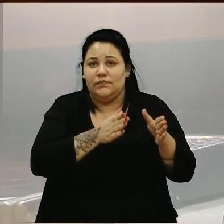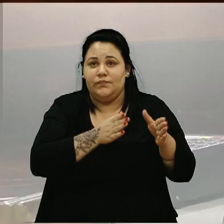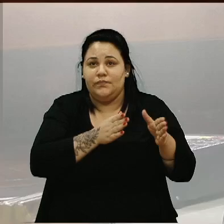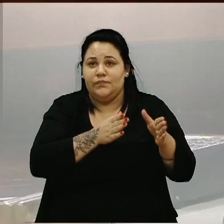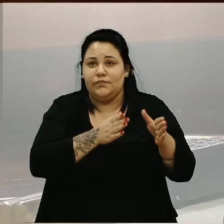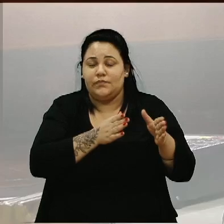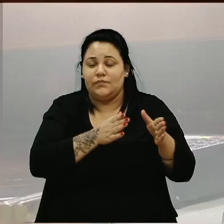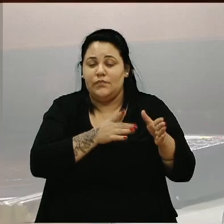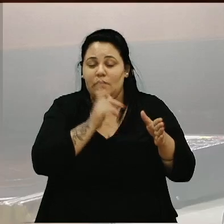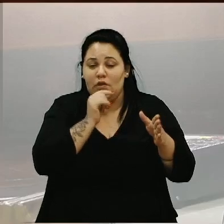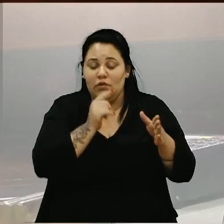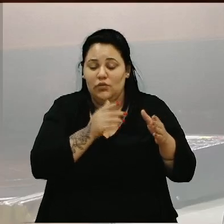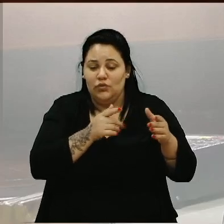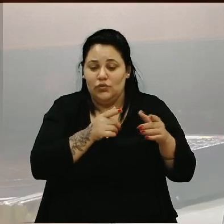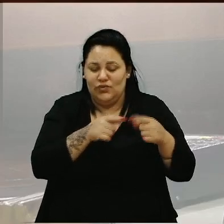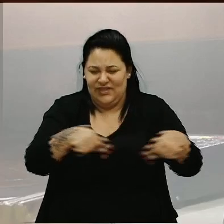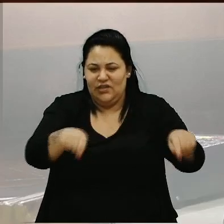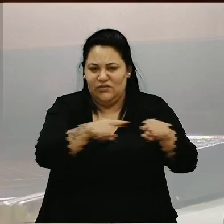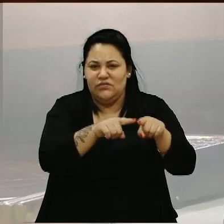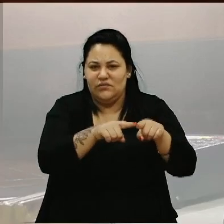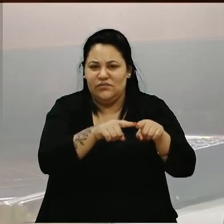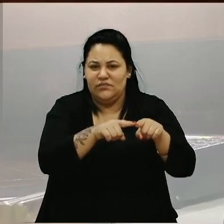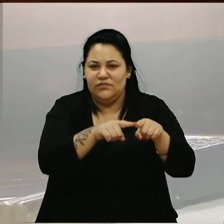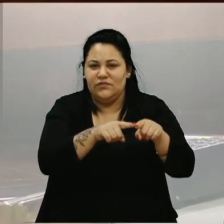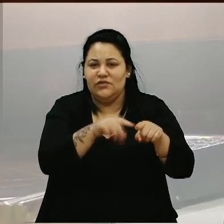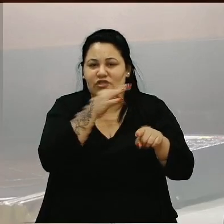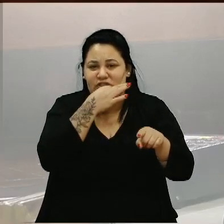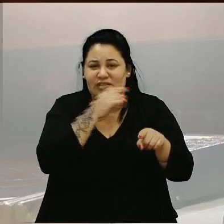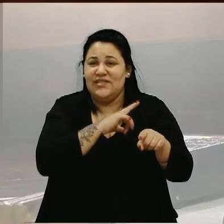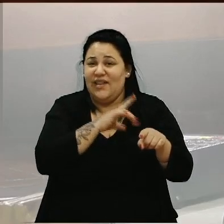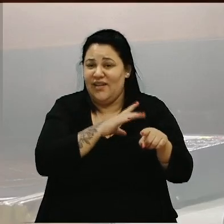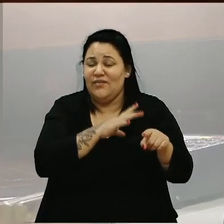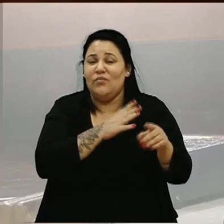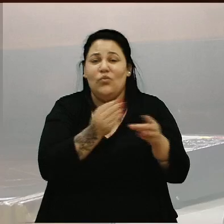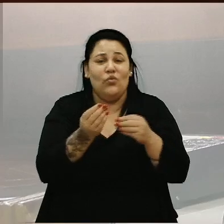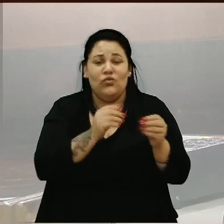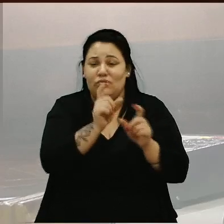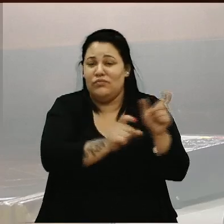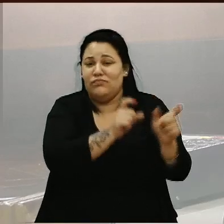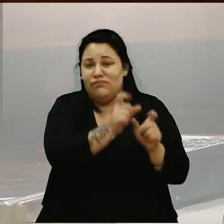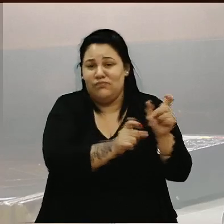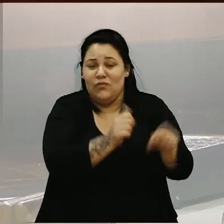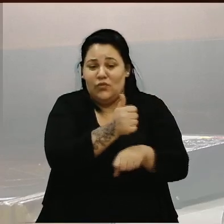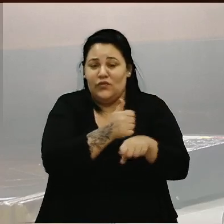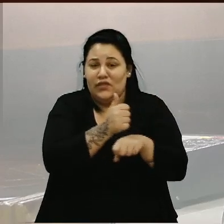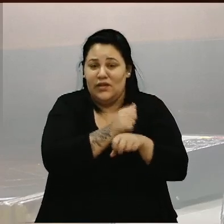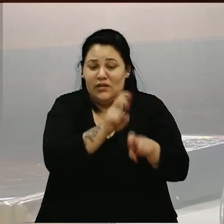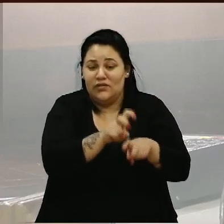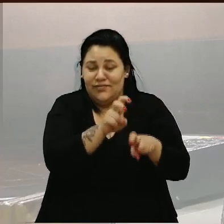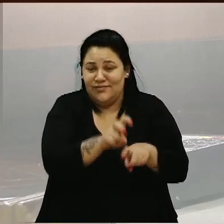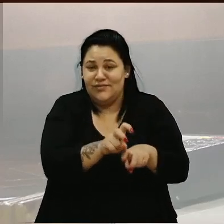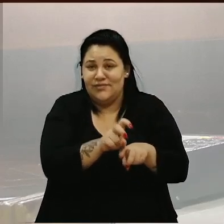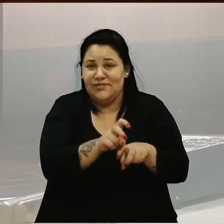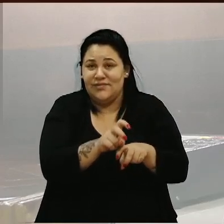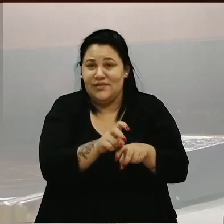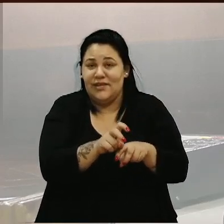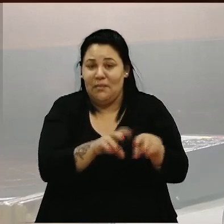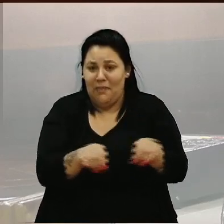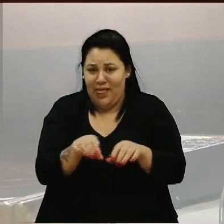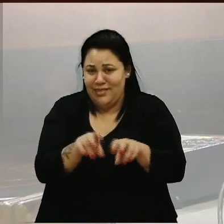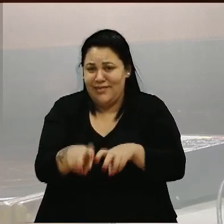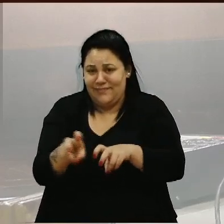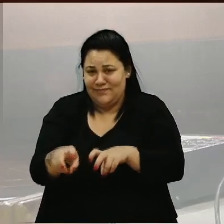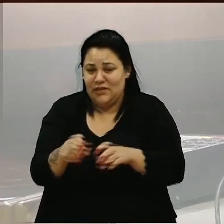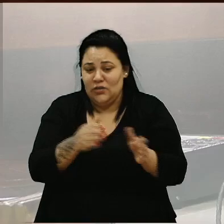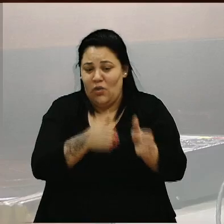pertence a Caxias do Sul, tem uma grande quantidade de agricultores que estão produzindo ali naquelas beiras do rio Caí. E do outro lado do rio, que